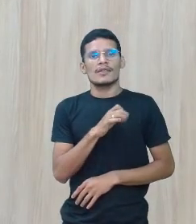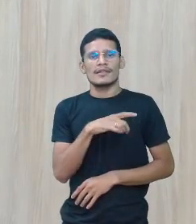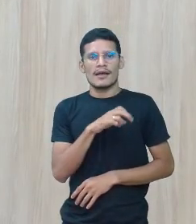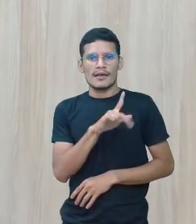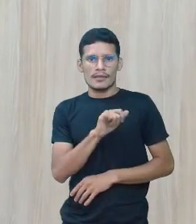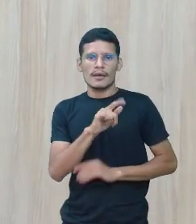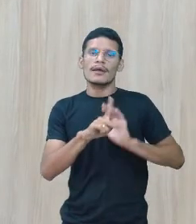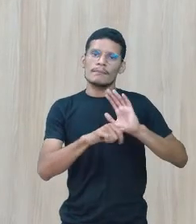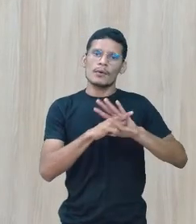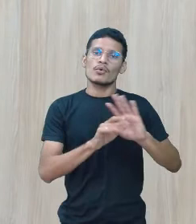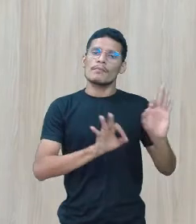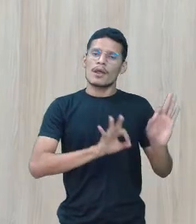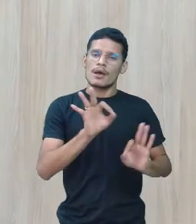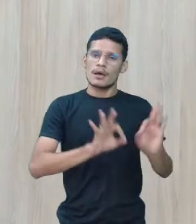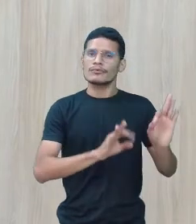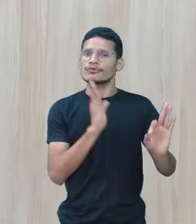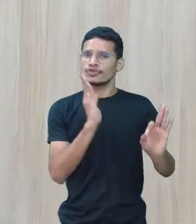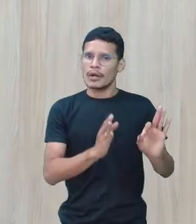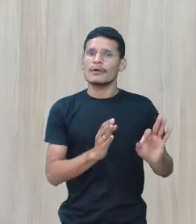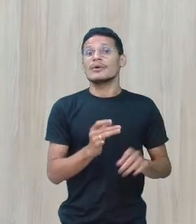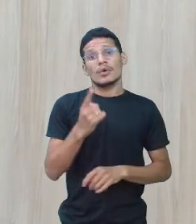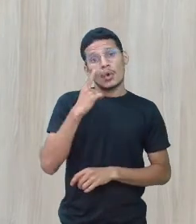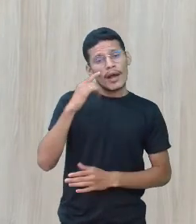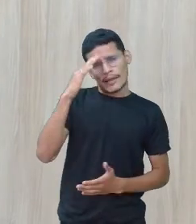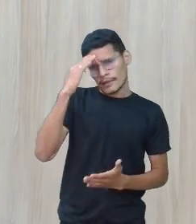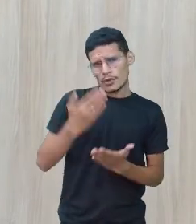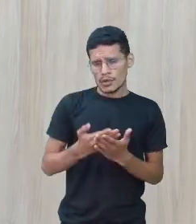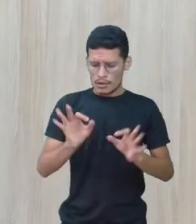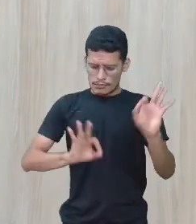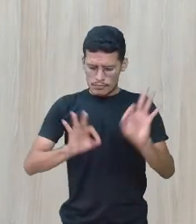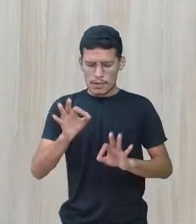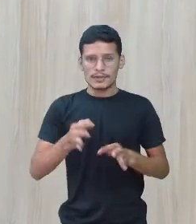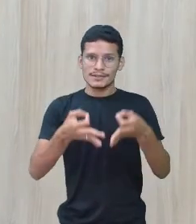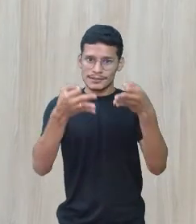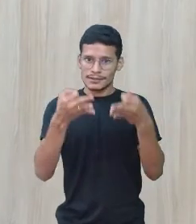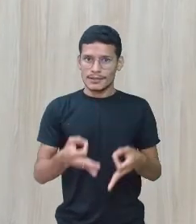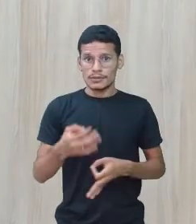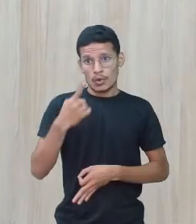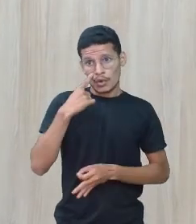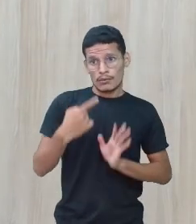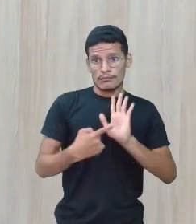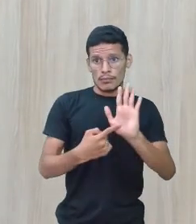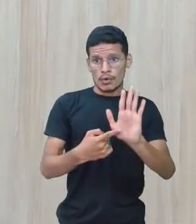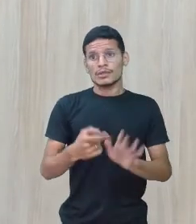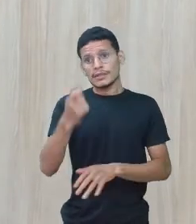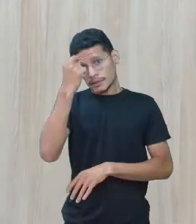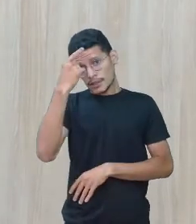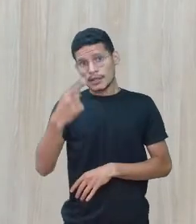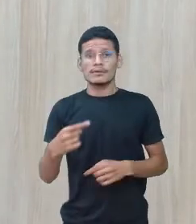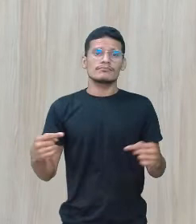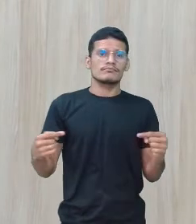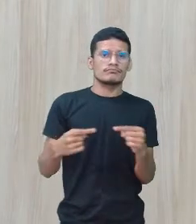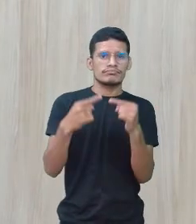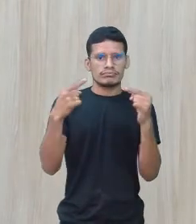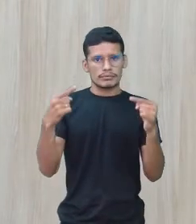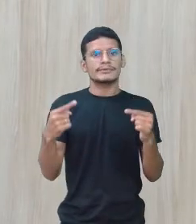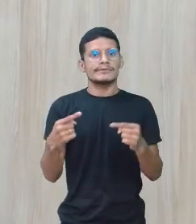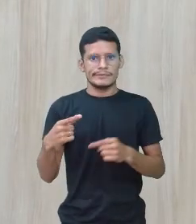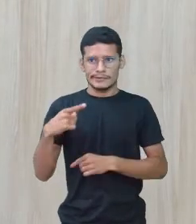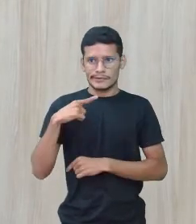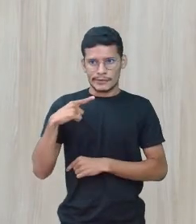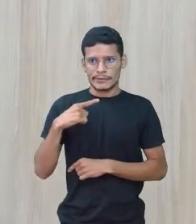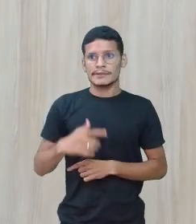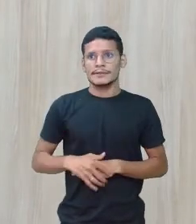de que os planos foram bem sucedidos, né? Então, expressa a ideia de acordo, concordância,